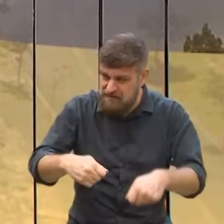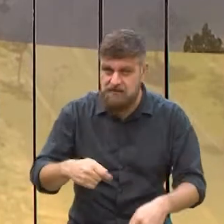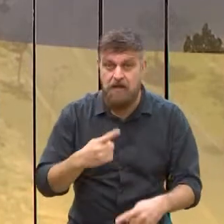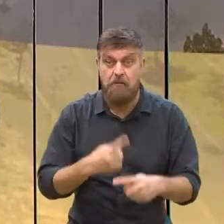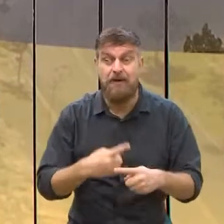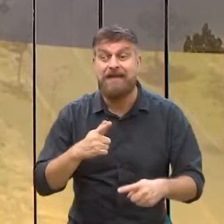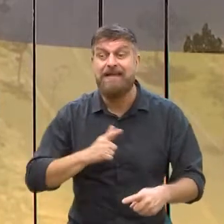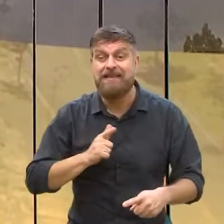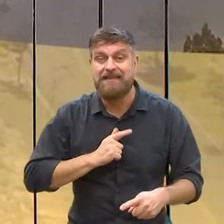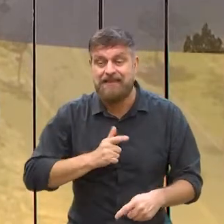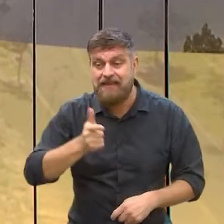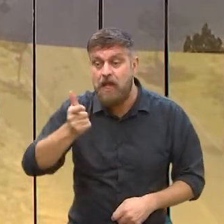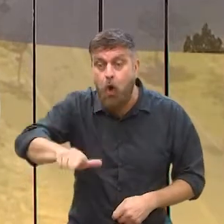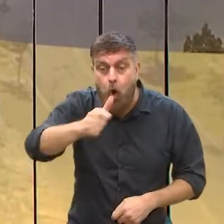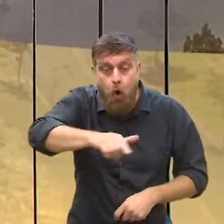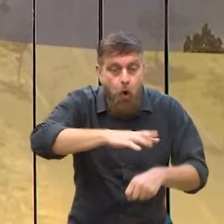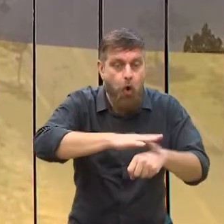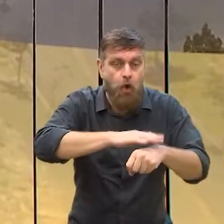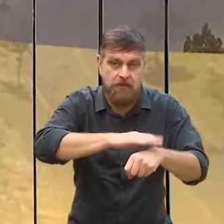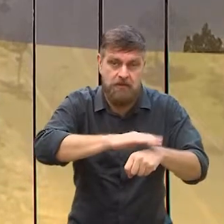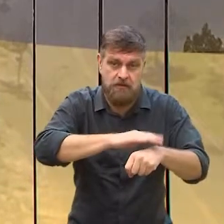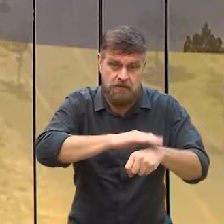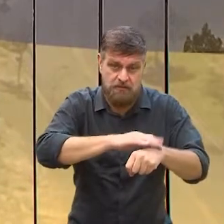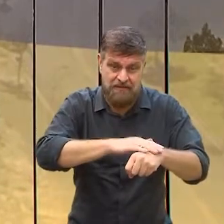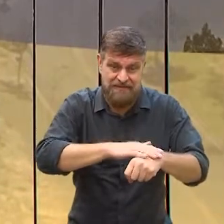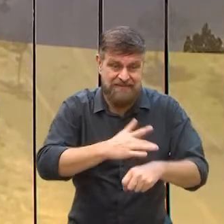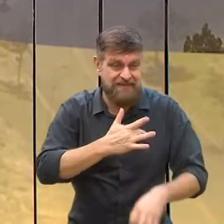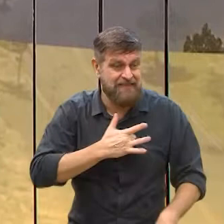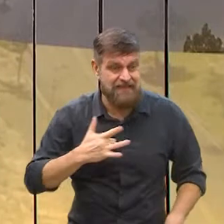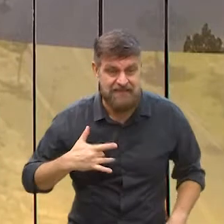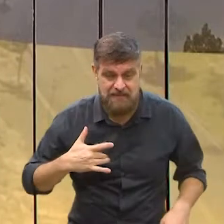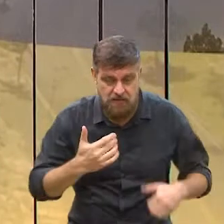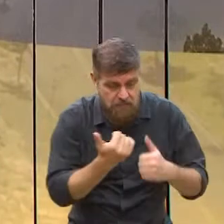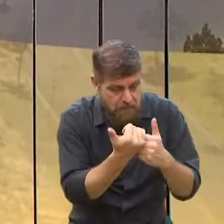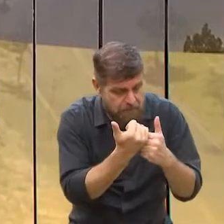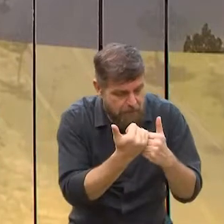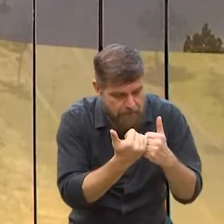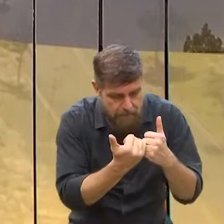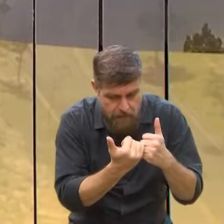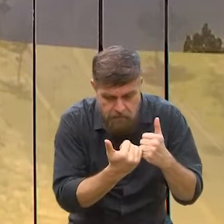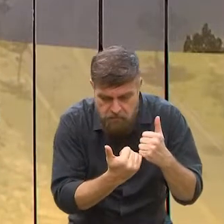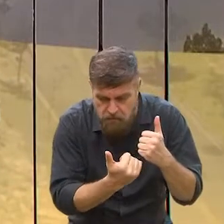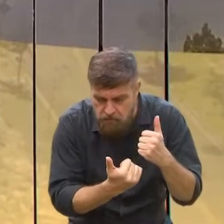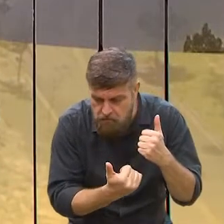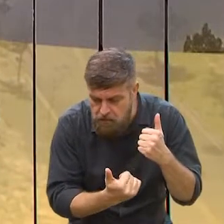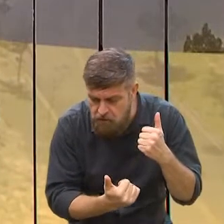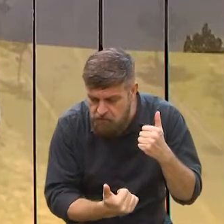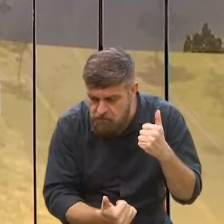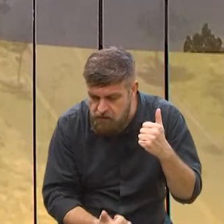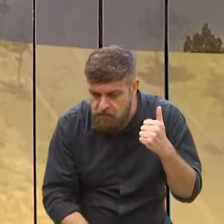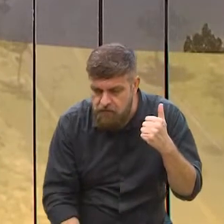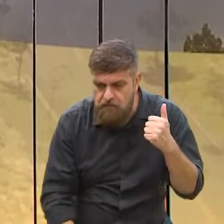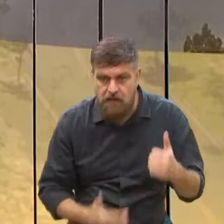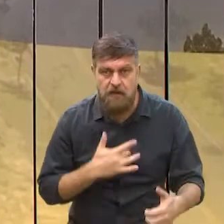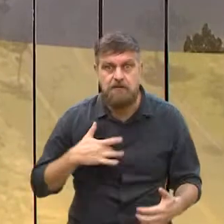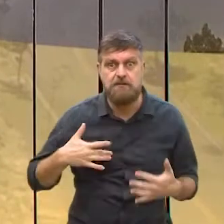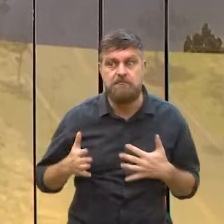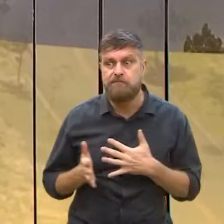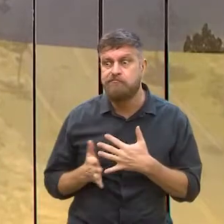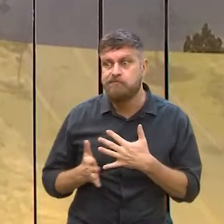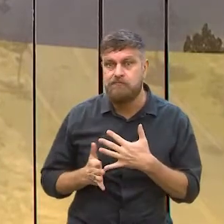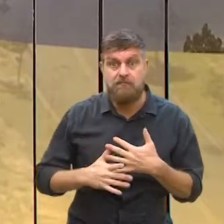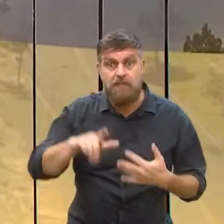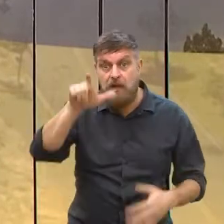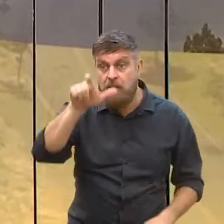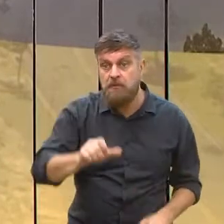vão levar a um agravamento da saúde daquela pessoa, a ponto de gerar outros problemas e irem ao